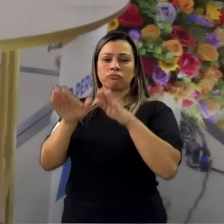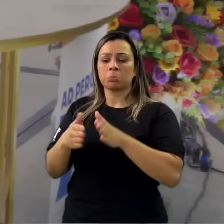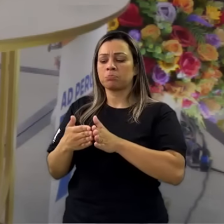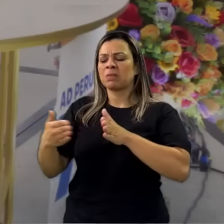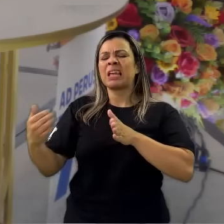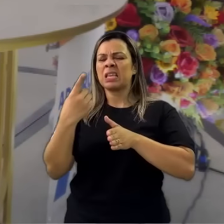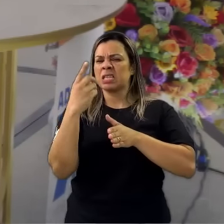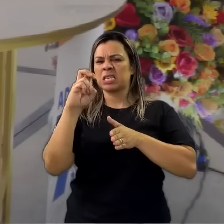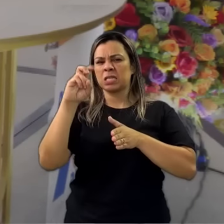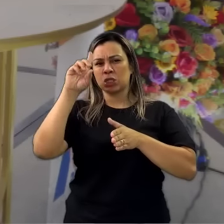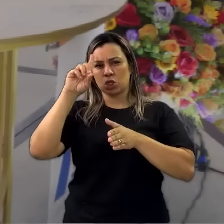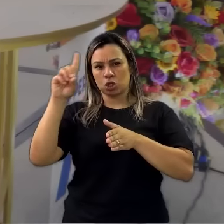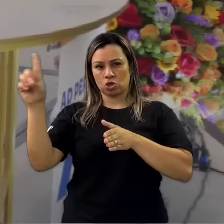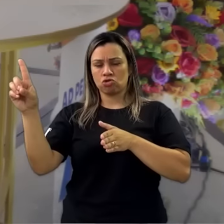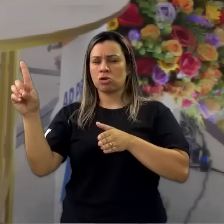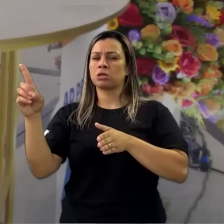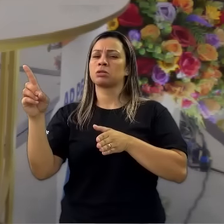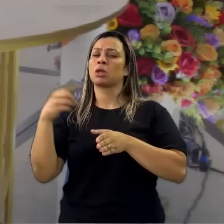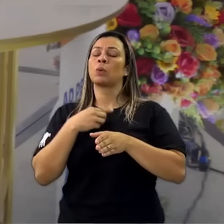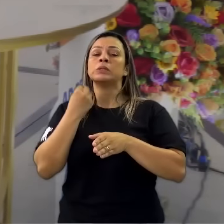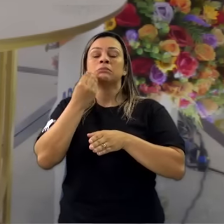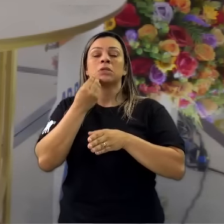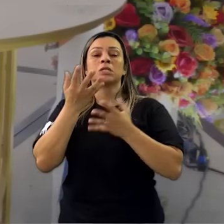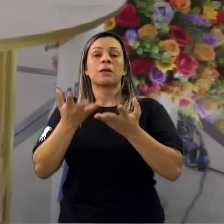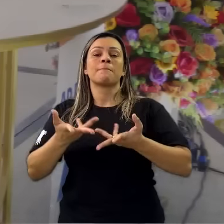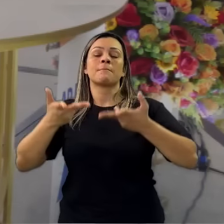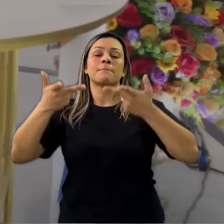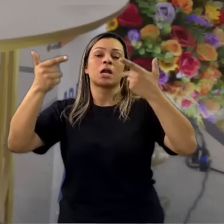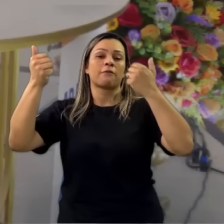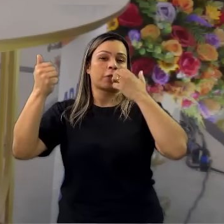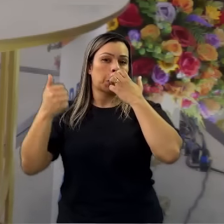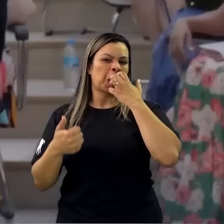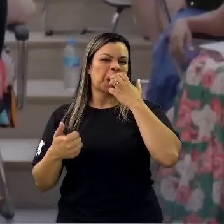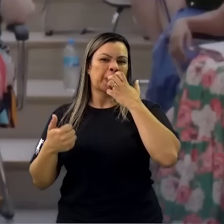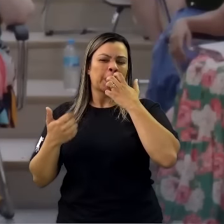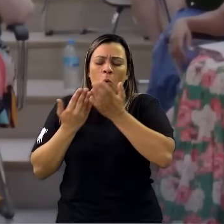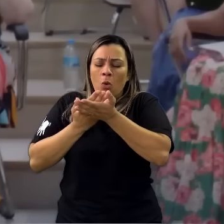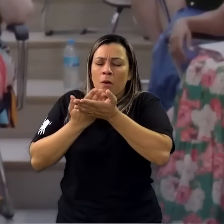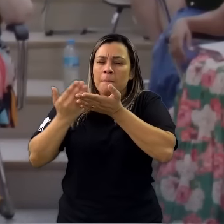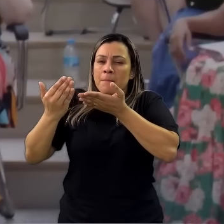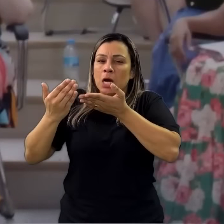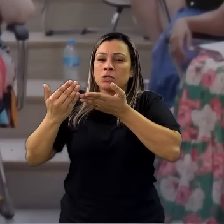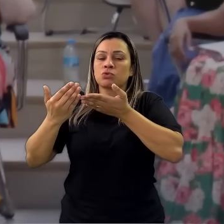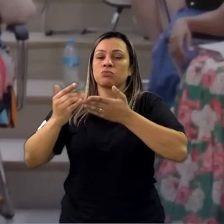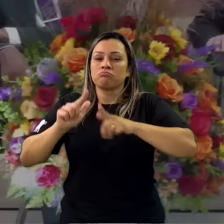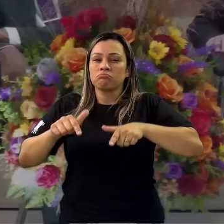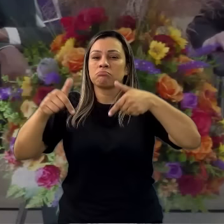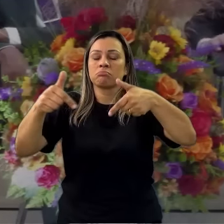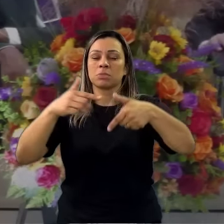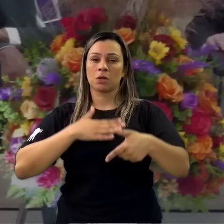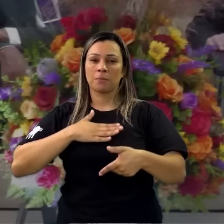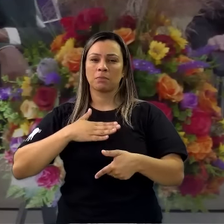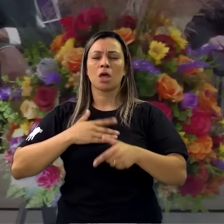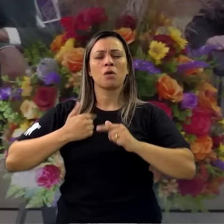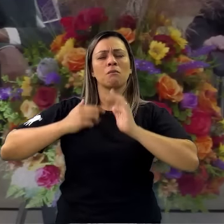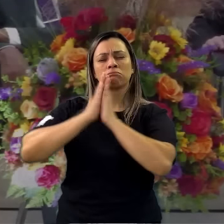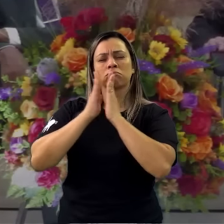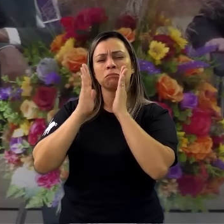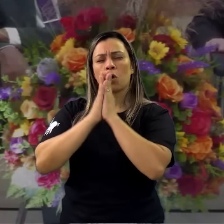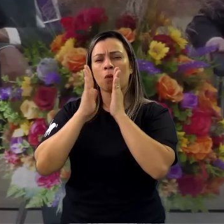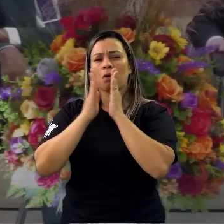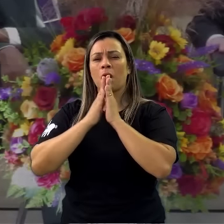experiências que eu tive no começo do meu ministério pregar Jesus batizar com o Espírito Santo Jesus curar a gente no hospital chegar